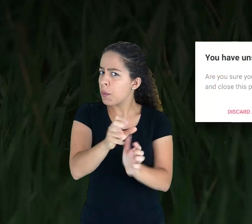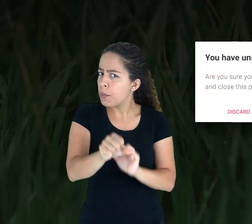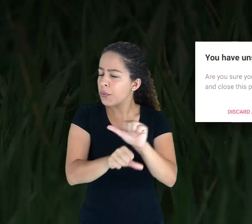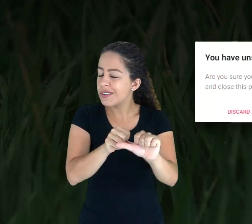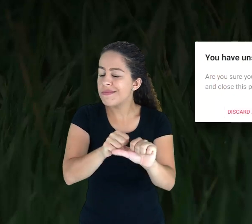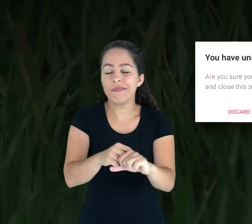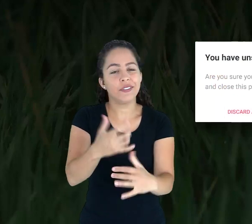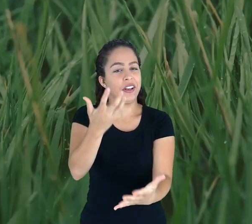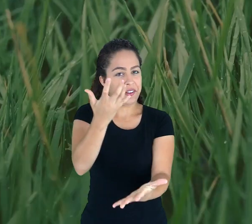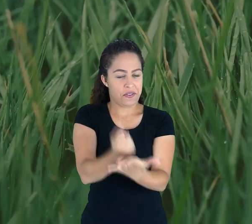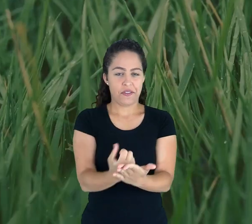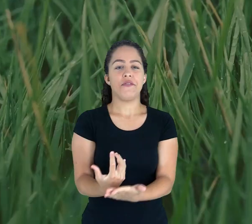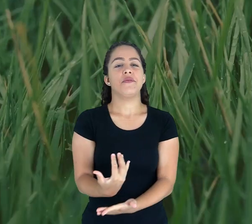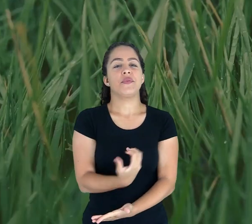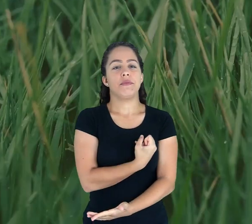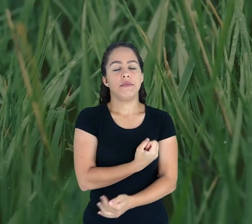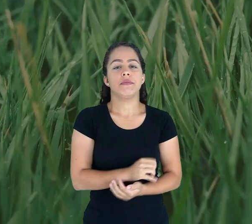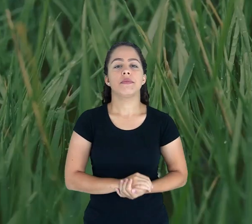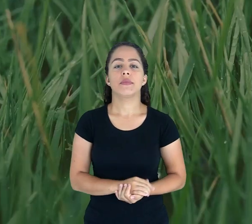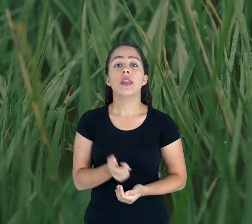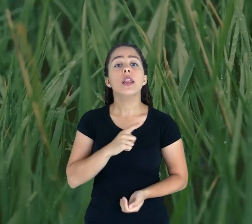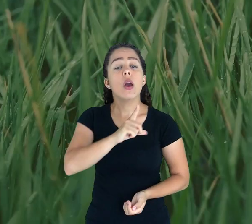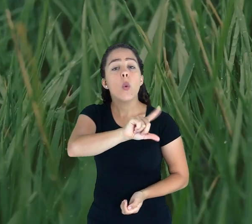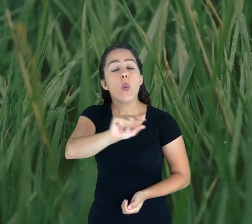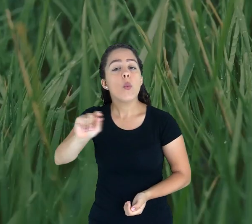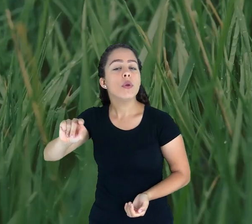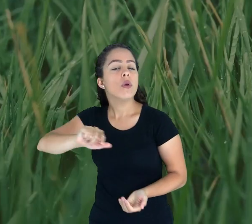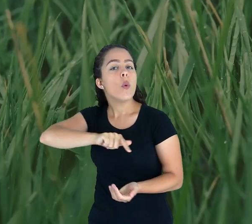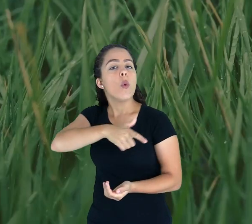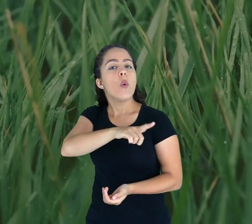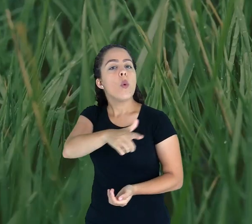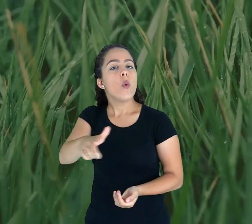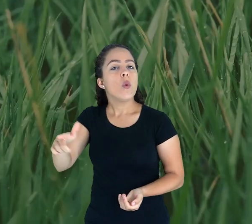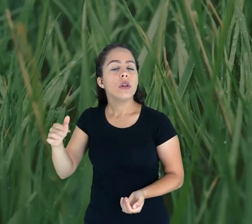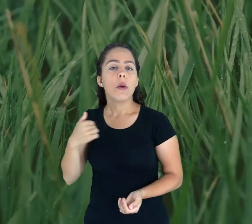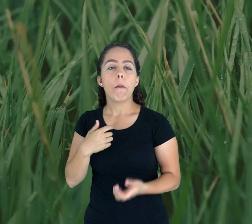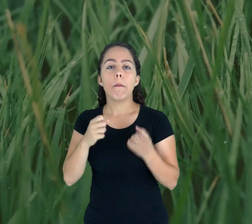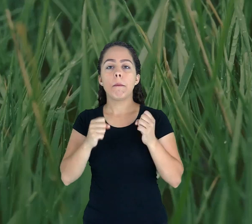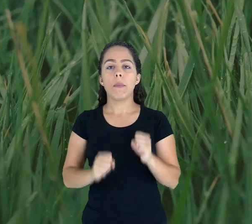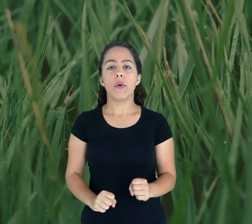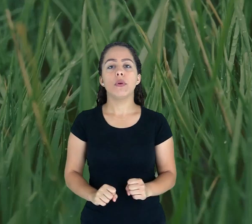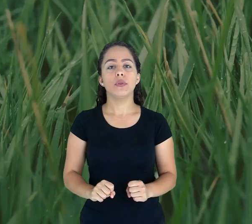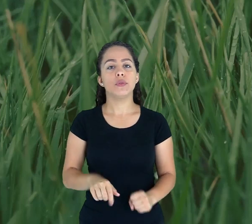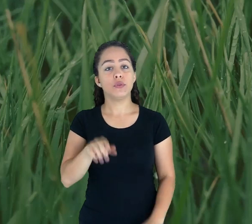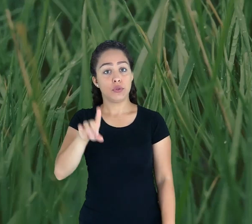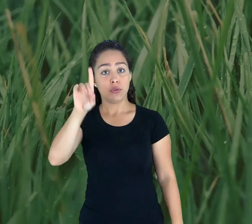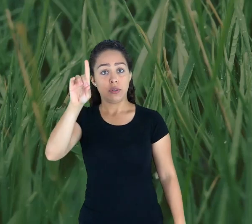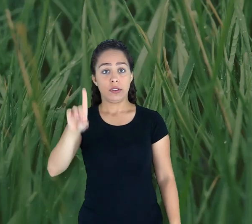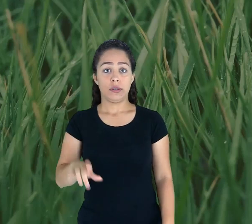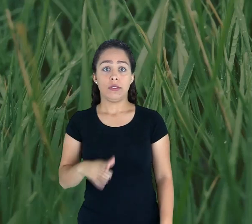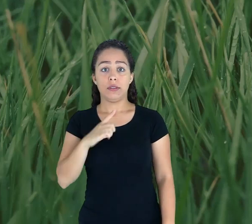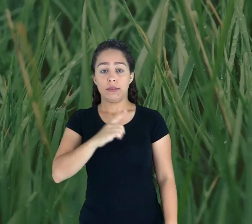E aí, tem outras opções que eu posso explorar aqui na direita. Como, por exemplo,